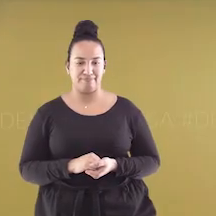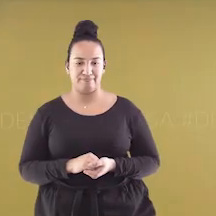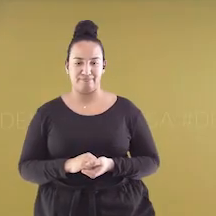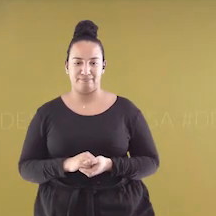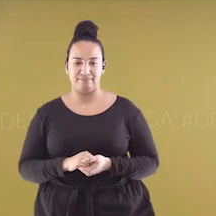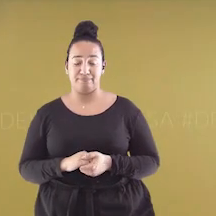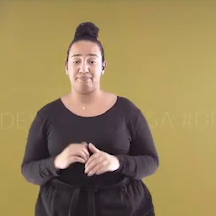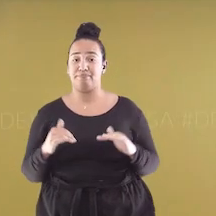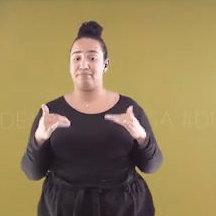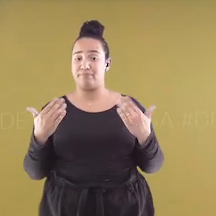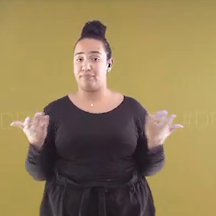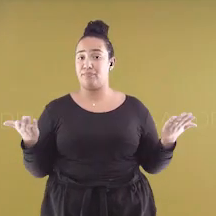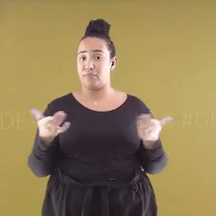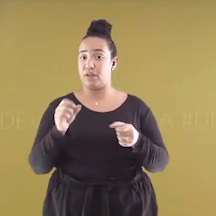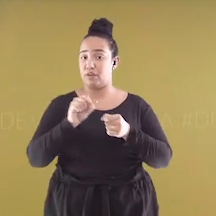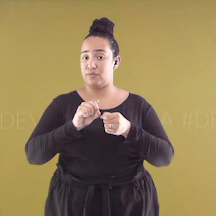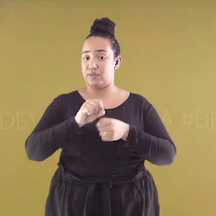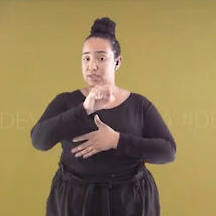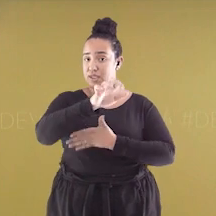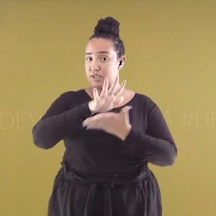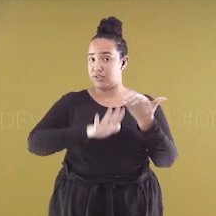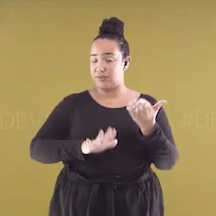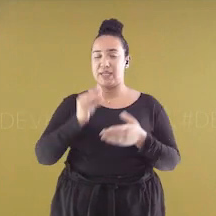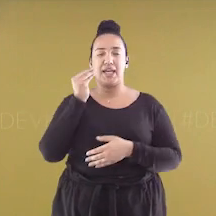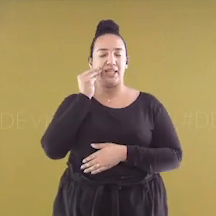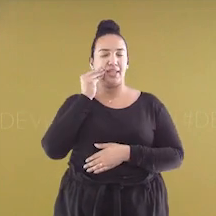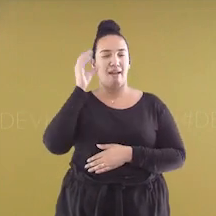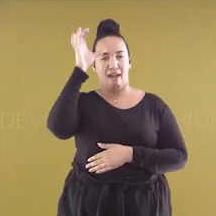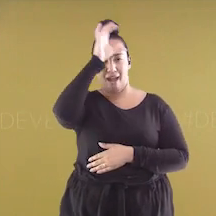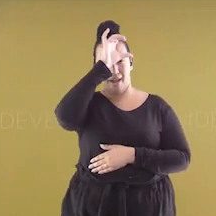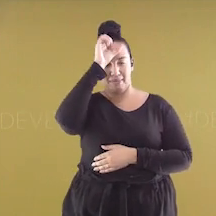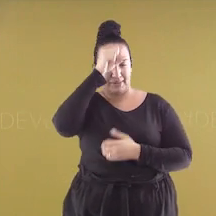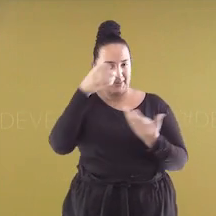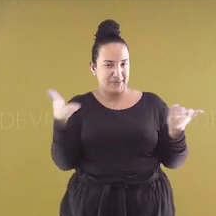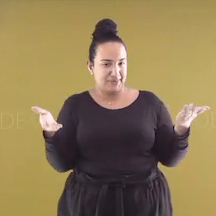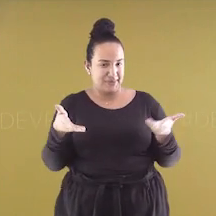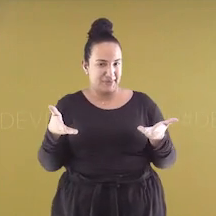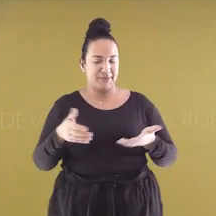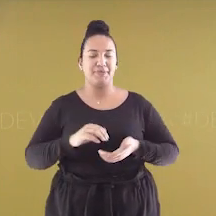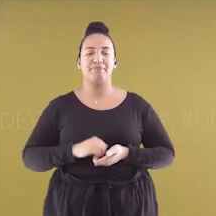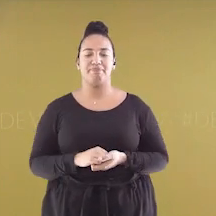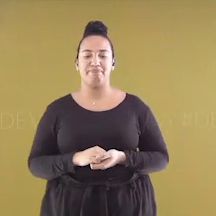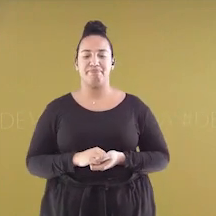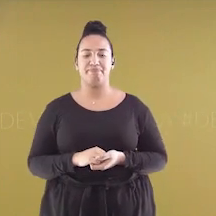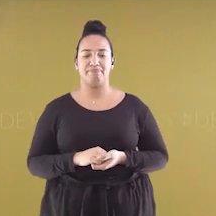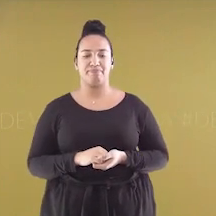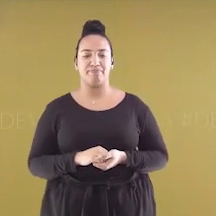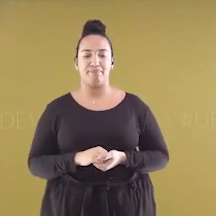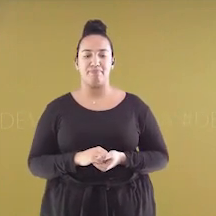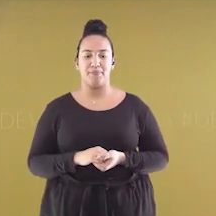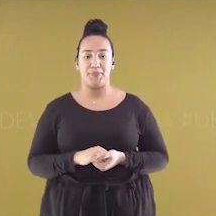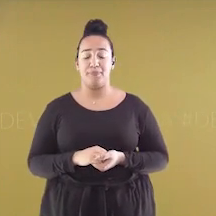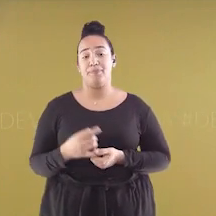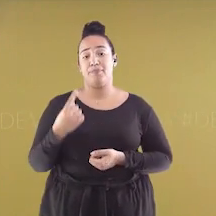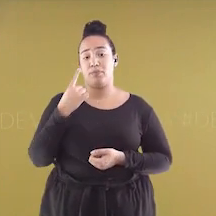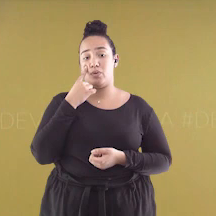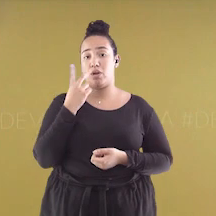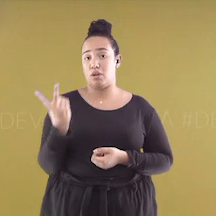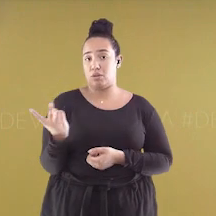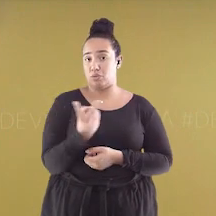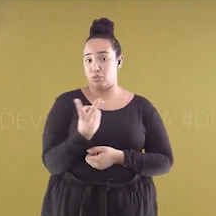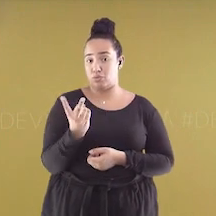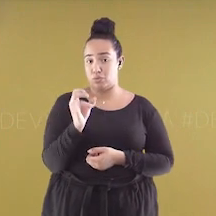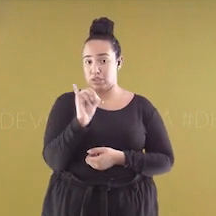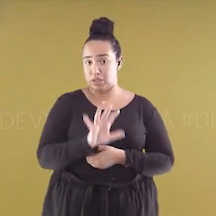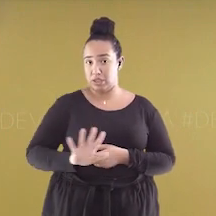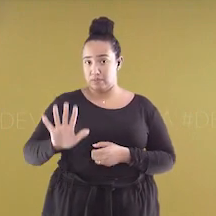Vamos agora fazer uma atividade para testar o que aprendemos hoje? Vamos lá! Observe essas